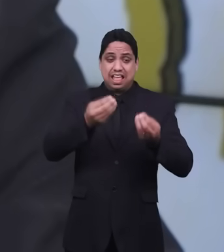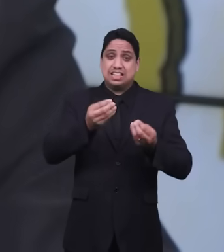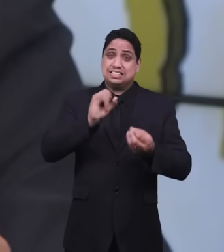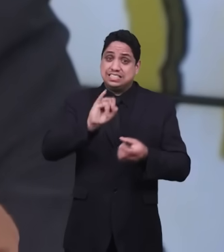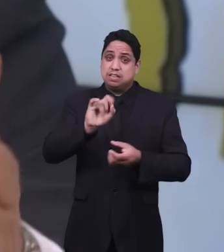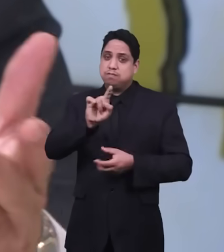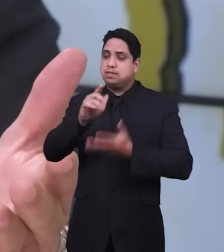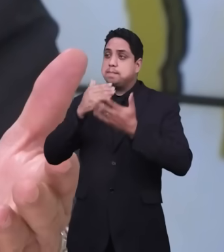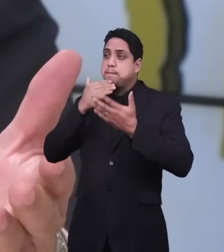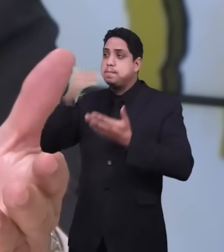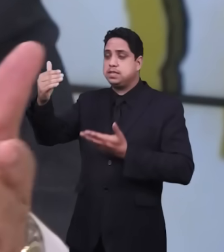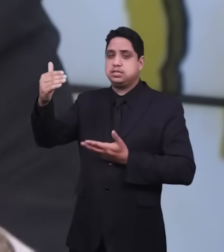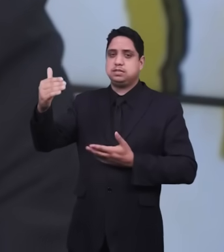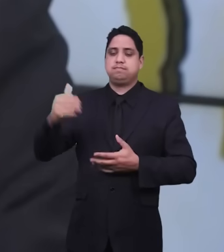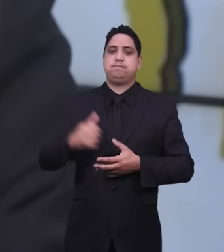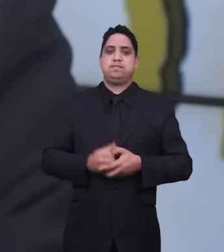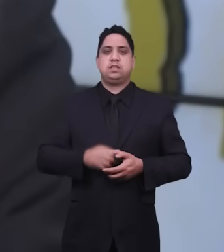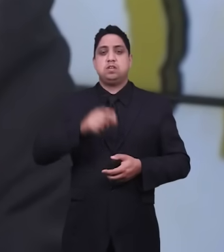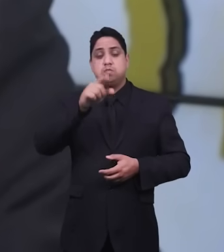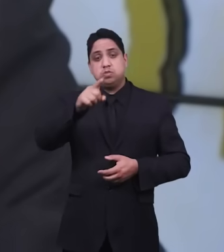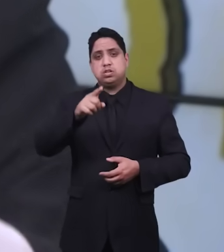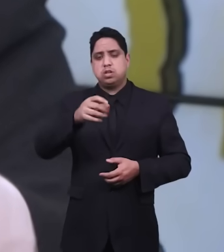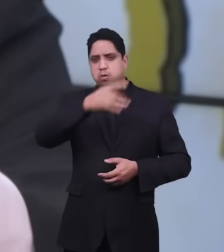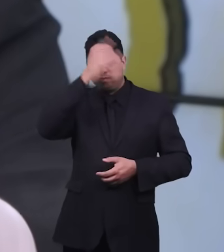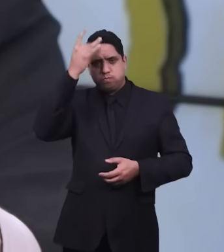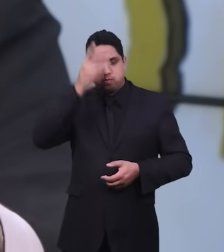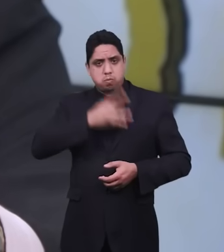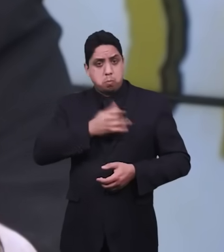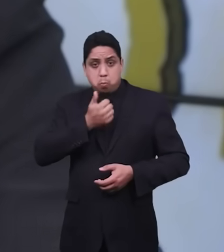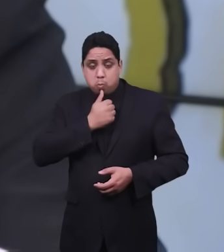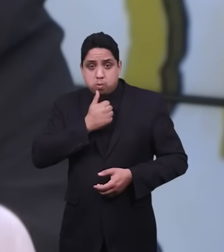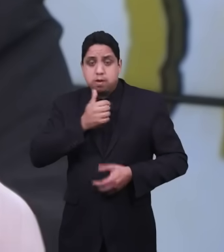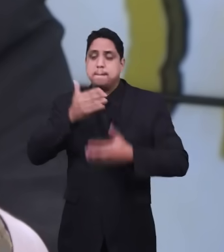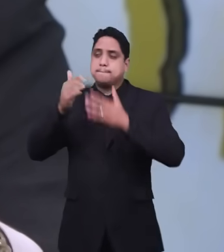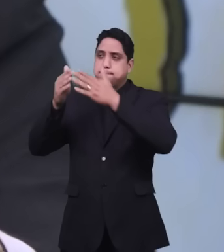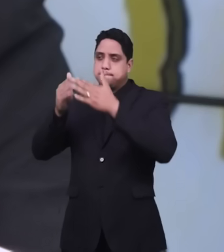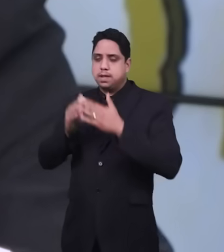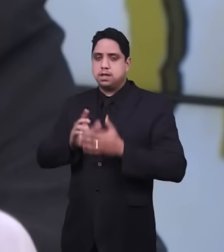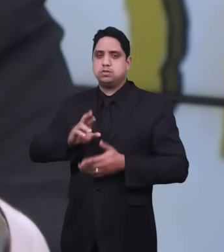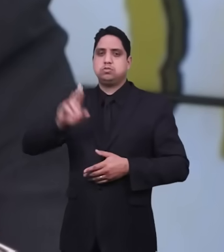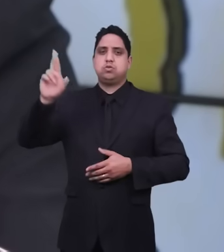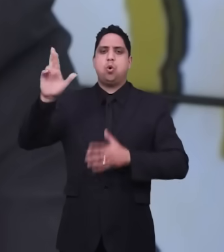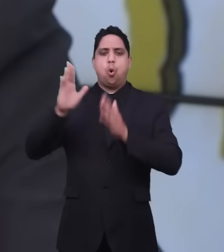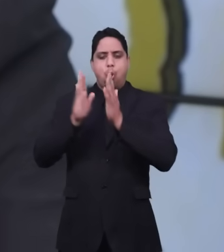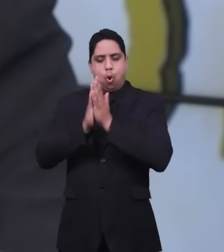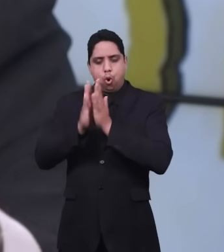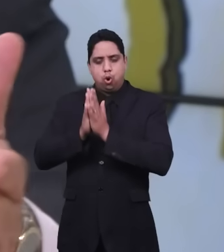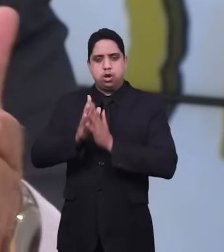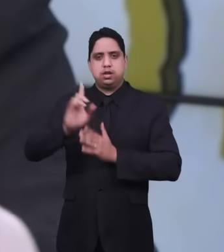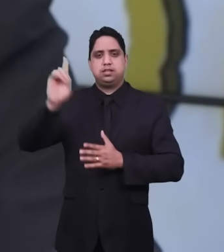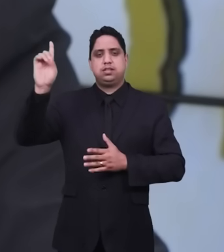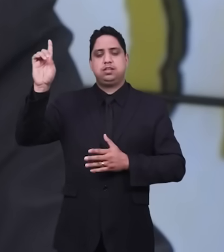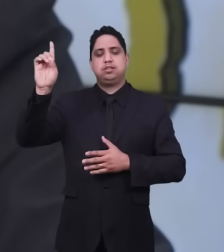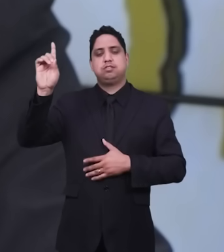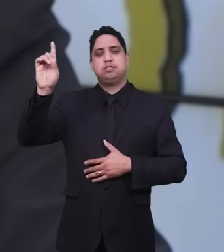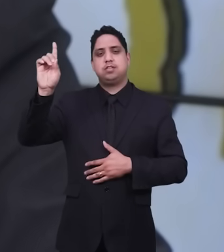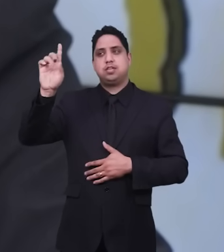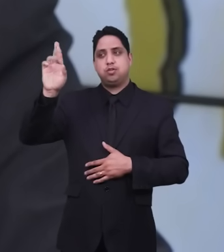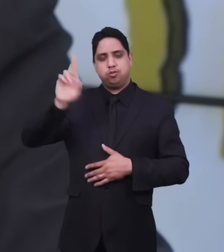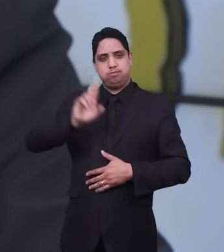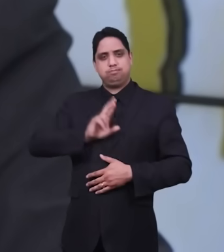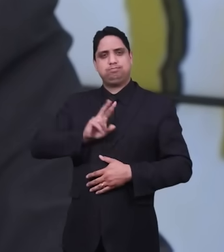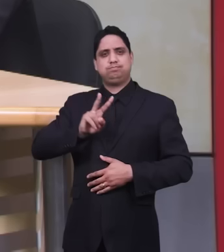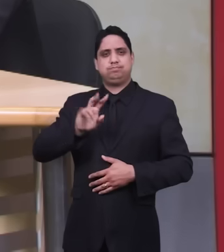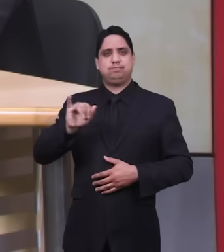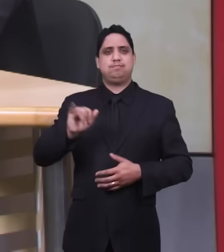Então, quem não é batizado, usa a palavra. Pede ao Senhor, busca o Senhor, ore o Senhor e o Senhor vai te